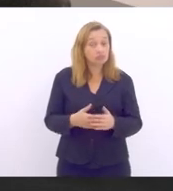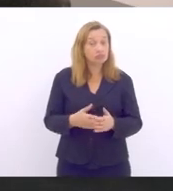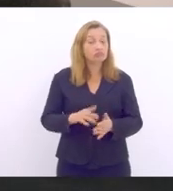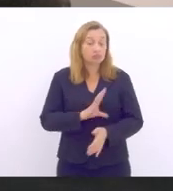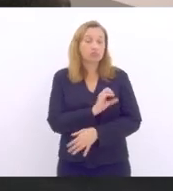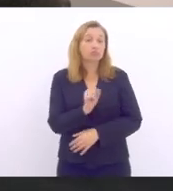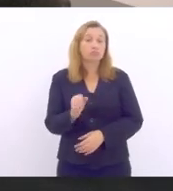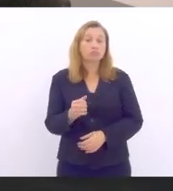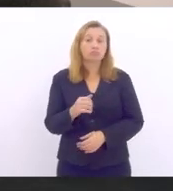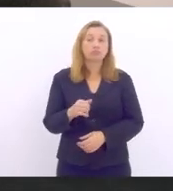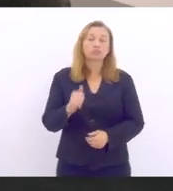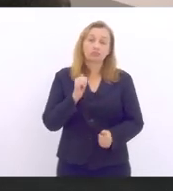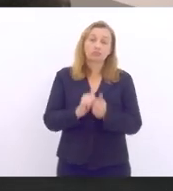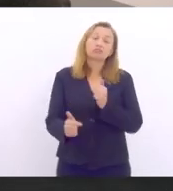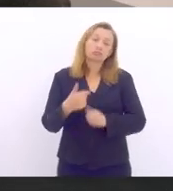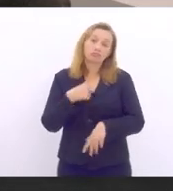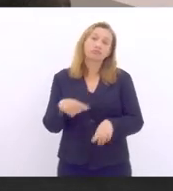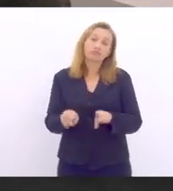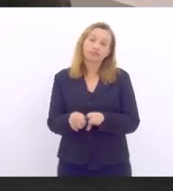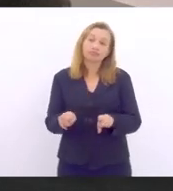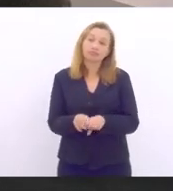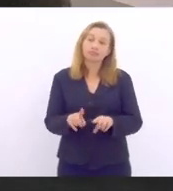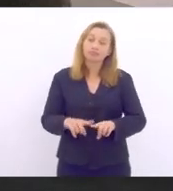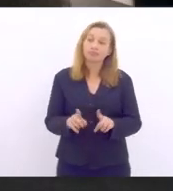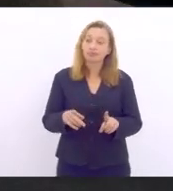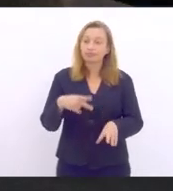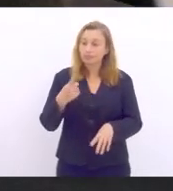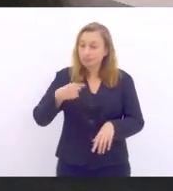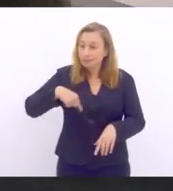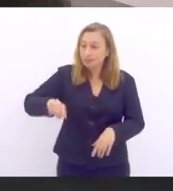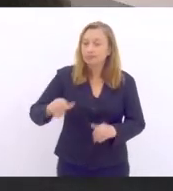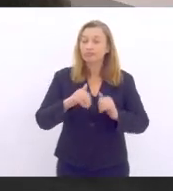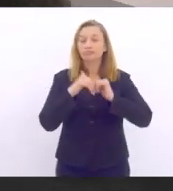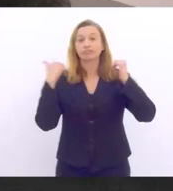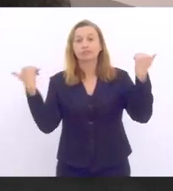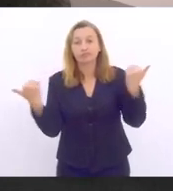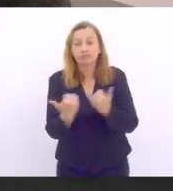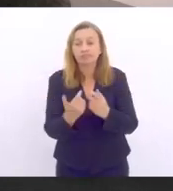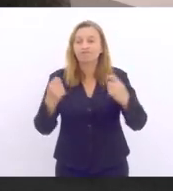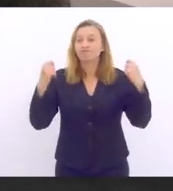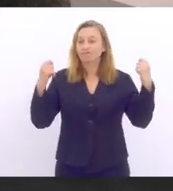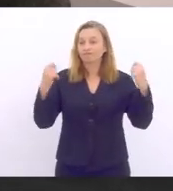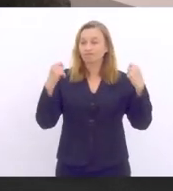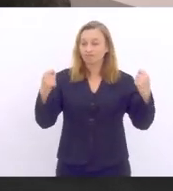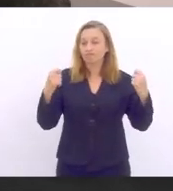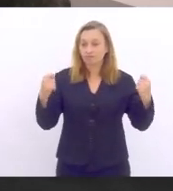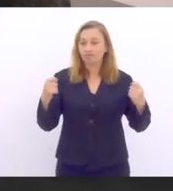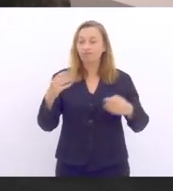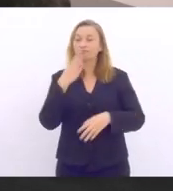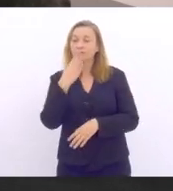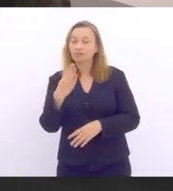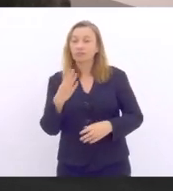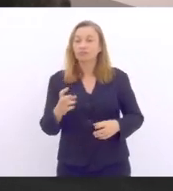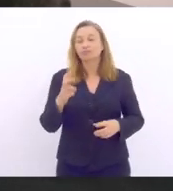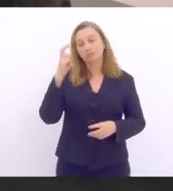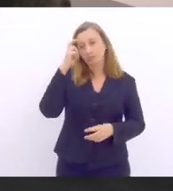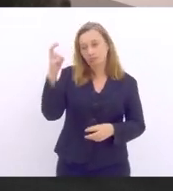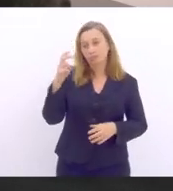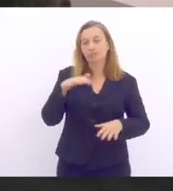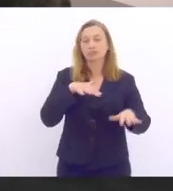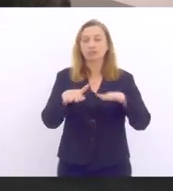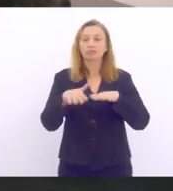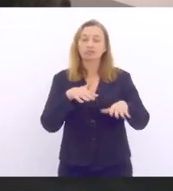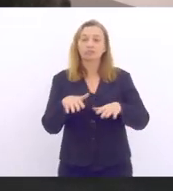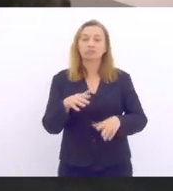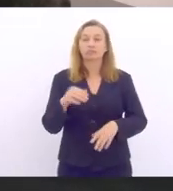eu particularmente gosto muito também. Mas quando a gente fala de ir ao estádio, de participar, de torcer, isso é uma manifestação cultural popular